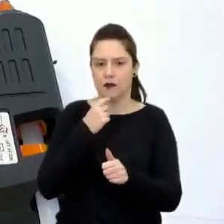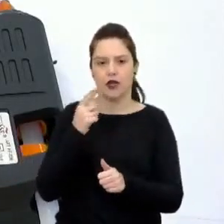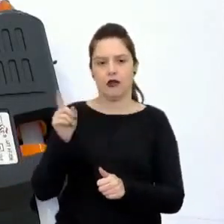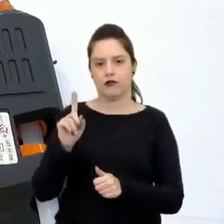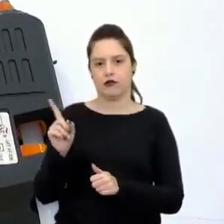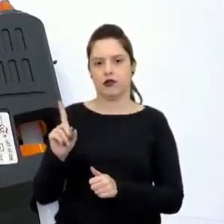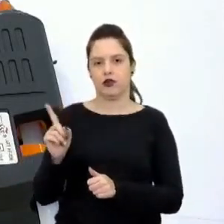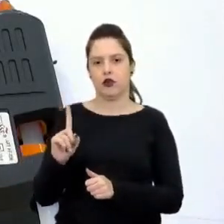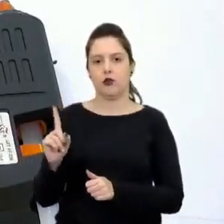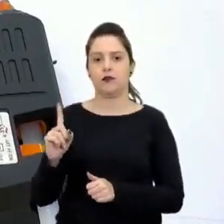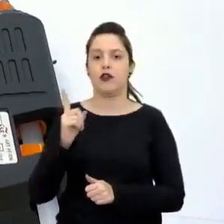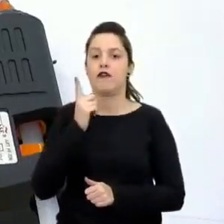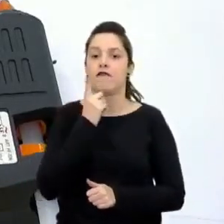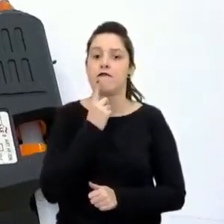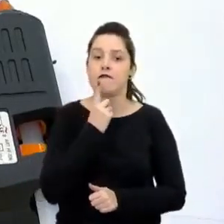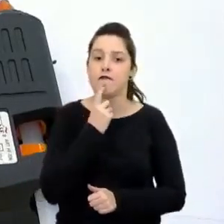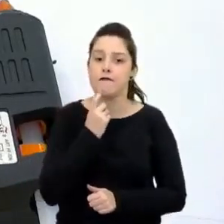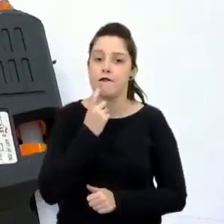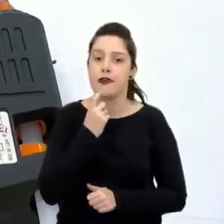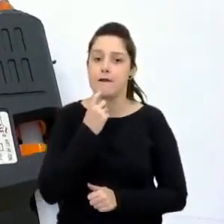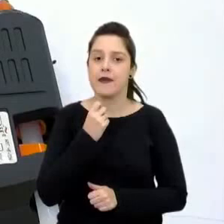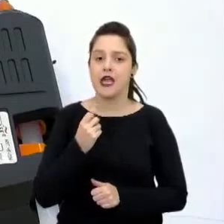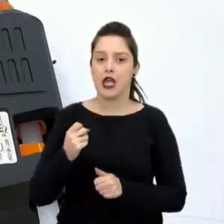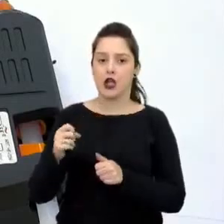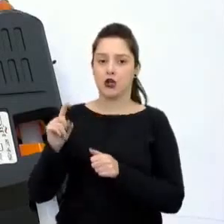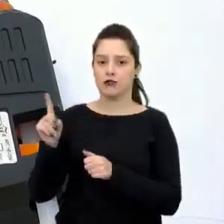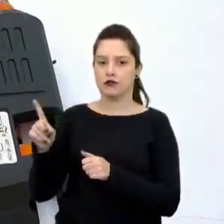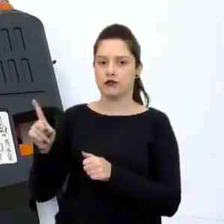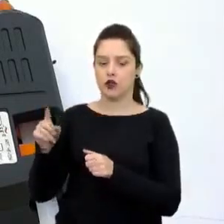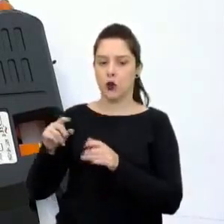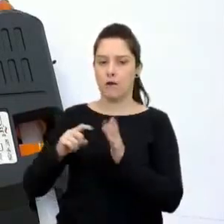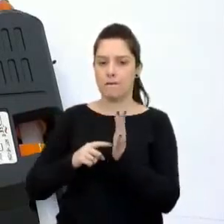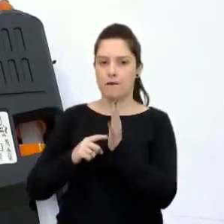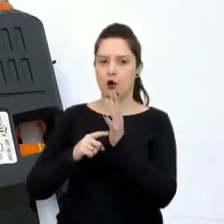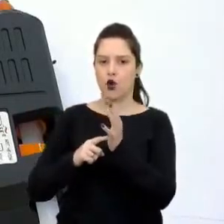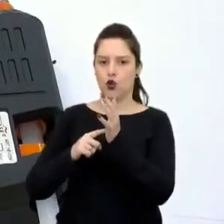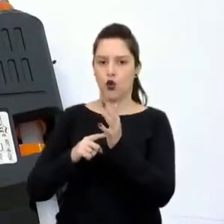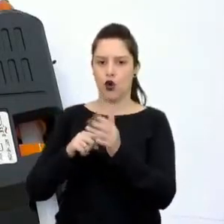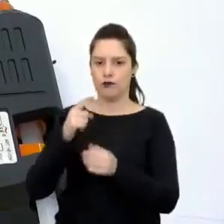esse vamos estabelecer que ele é o vermelho do motor, tá?